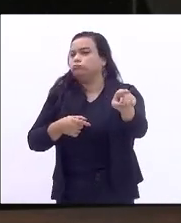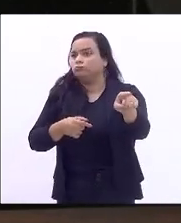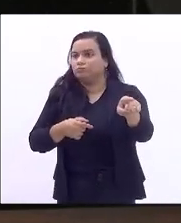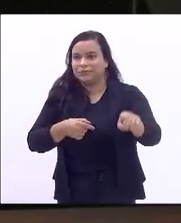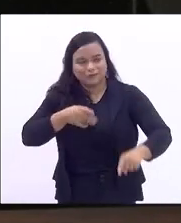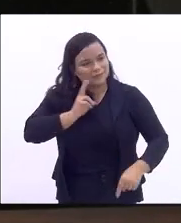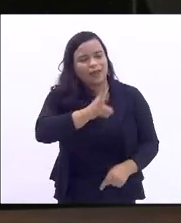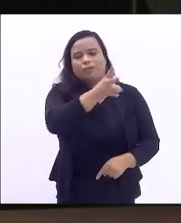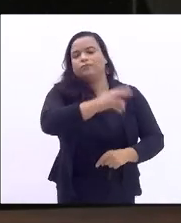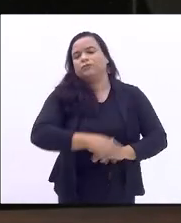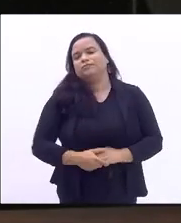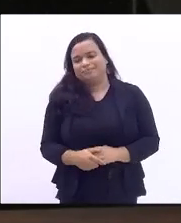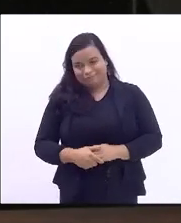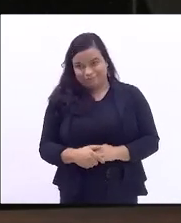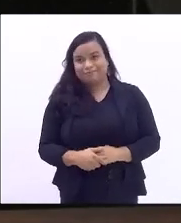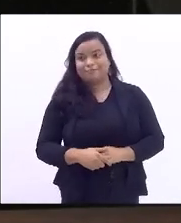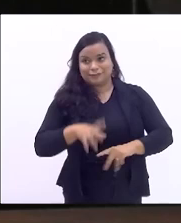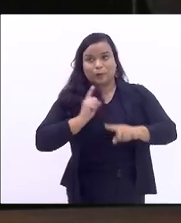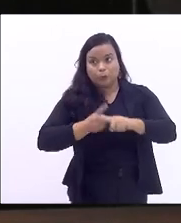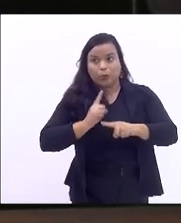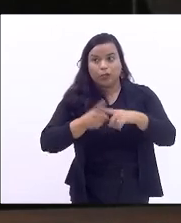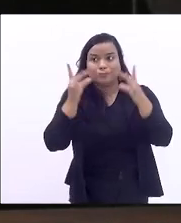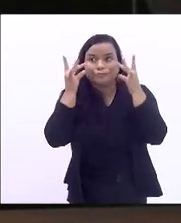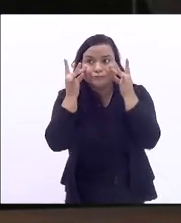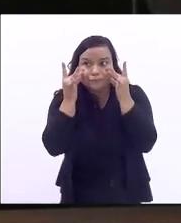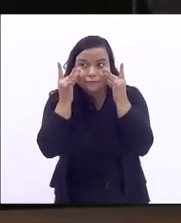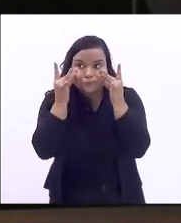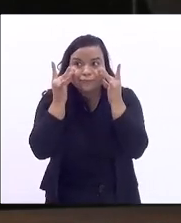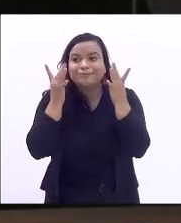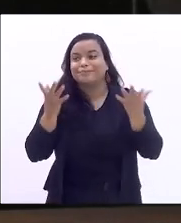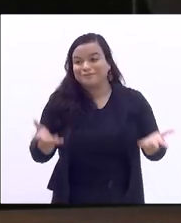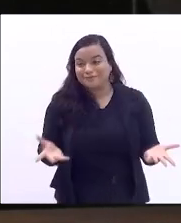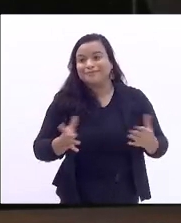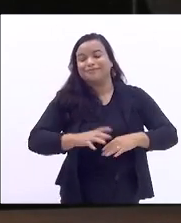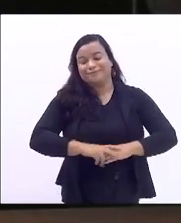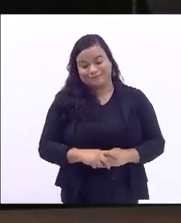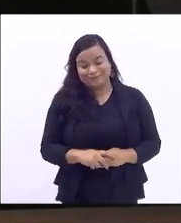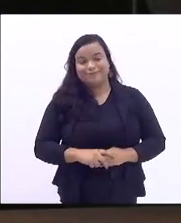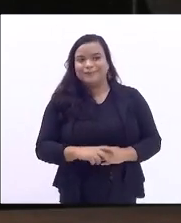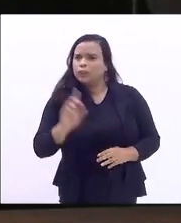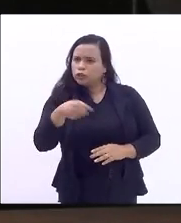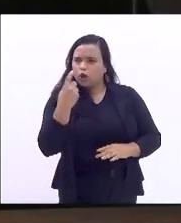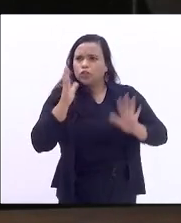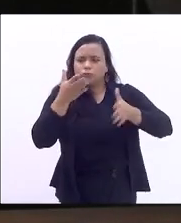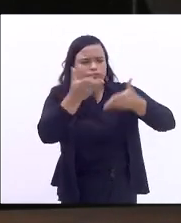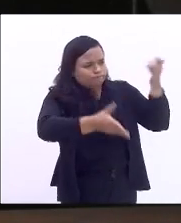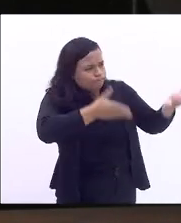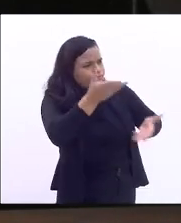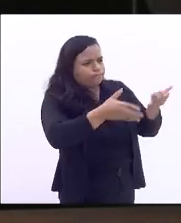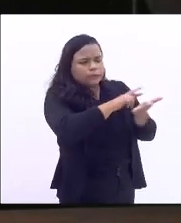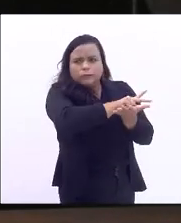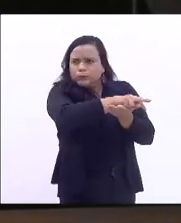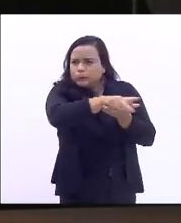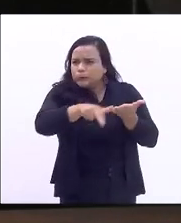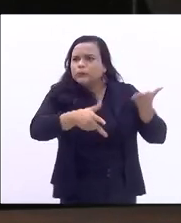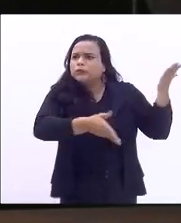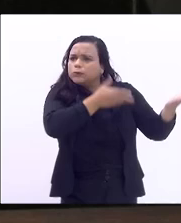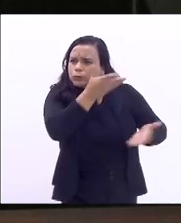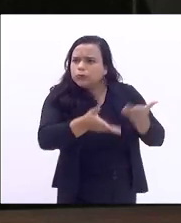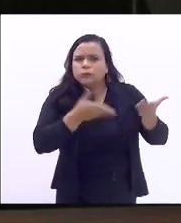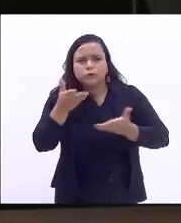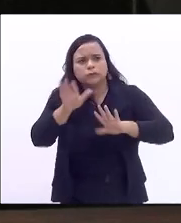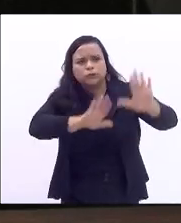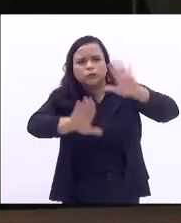não era porque havíamos tomado os cuidados pertinentes os